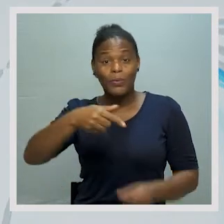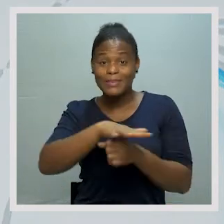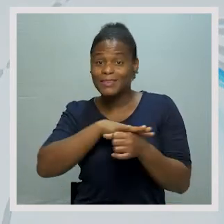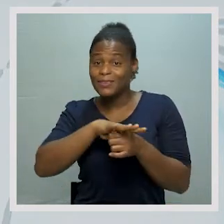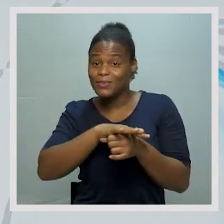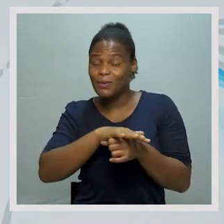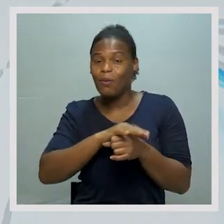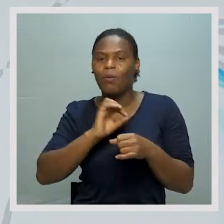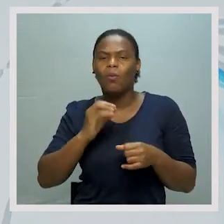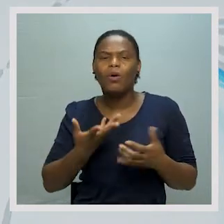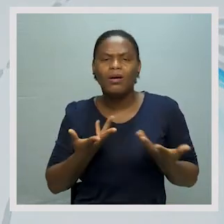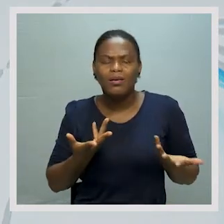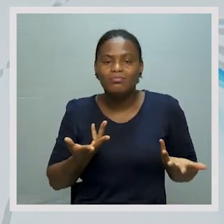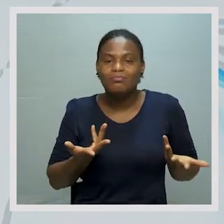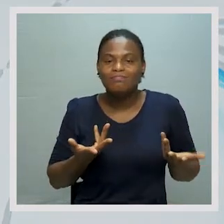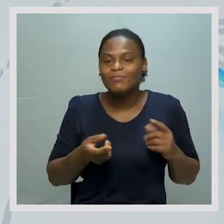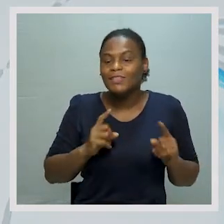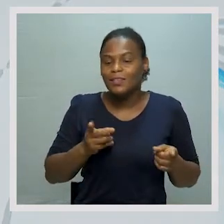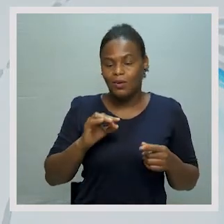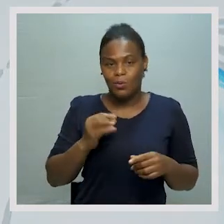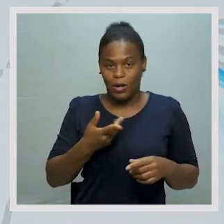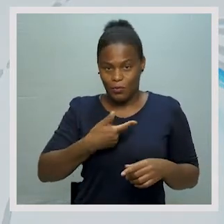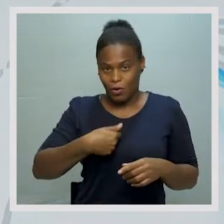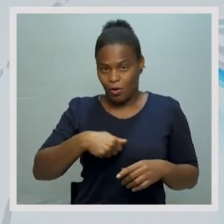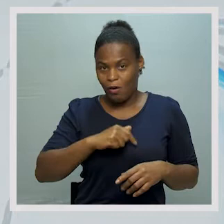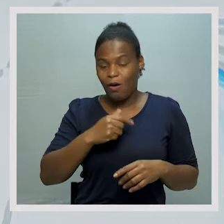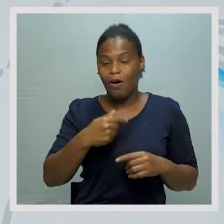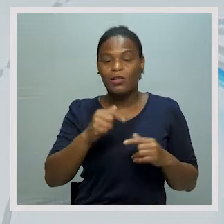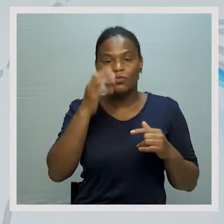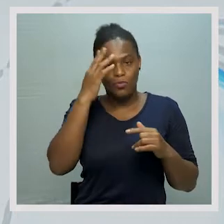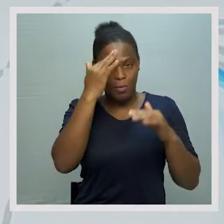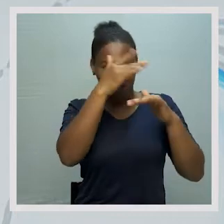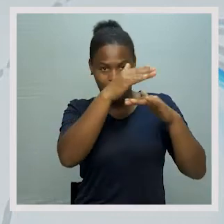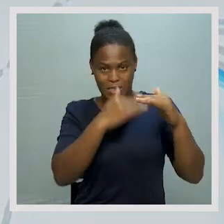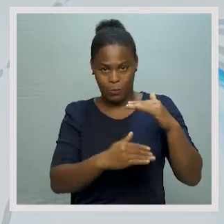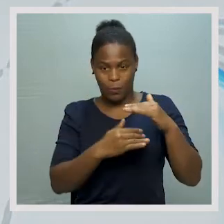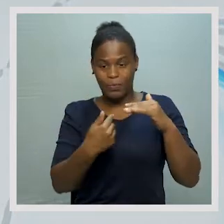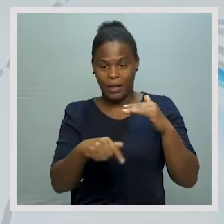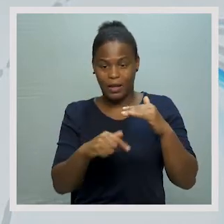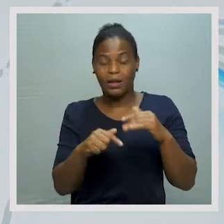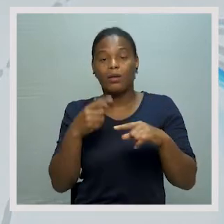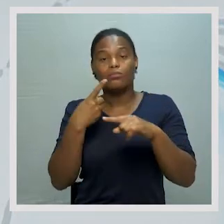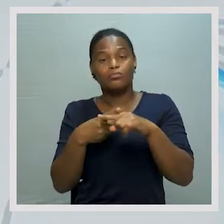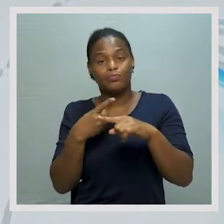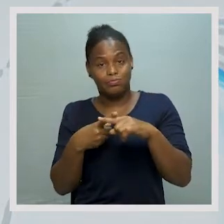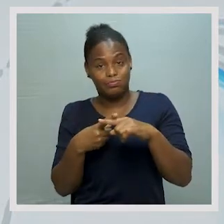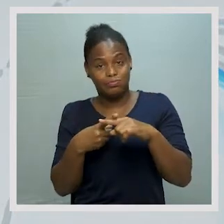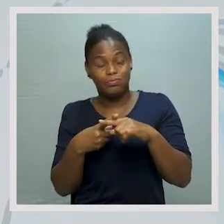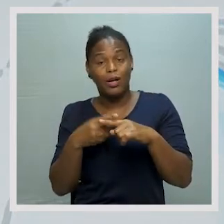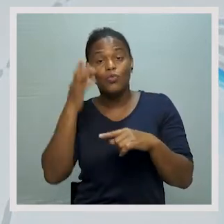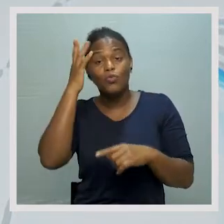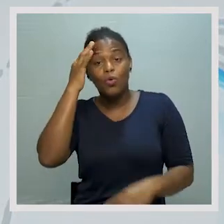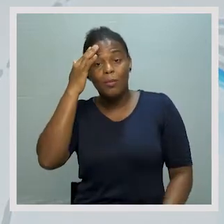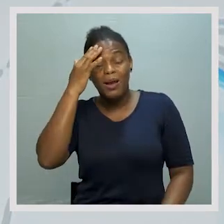situação, que é quando temos uma fração a multiplicar por